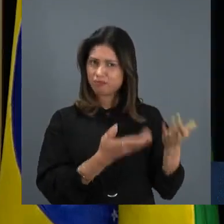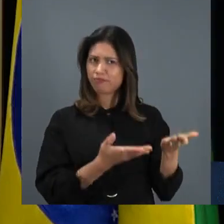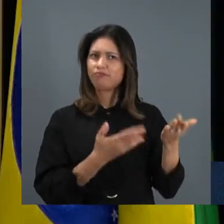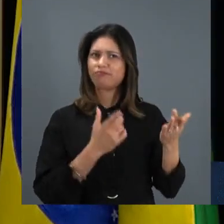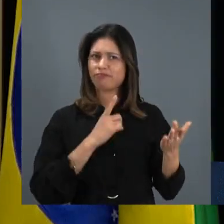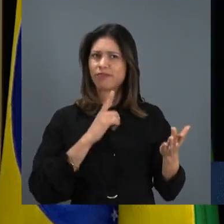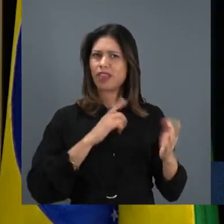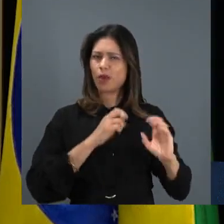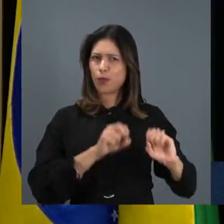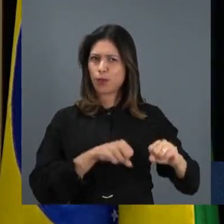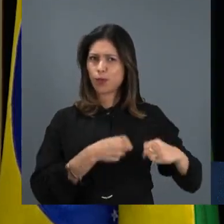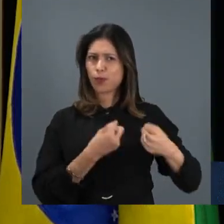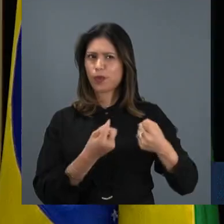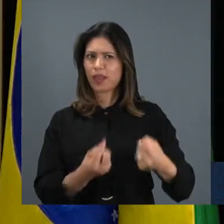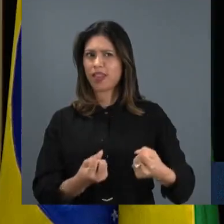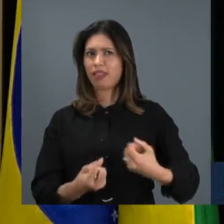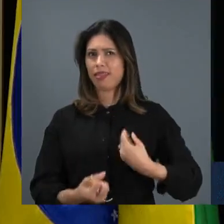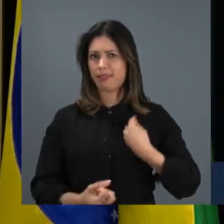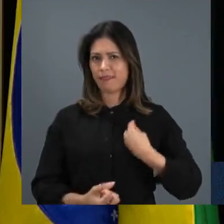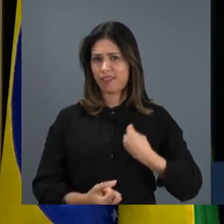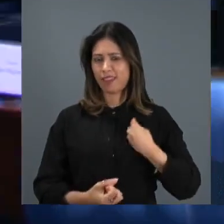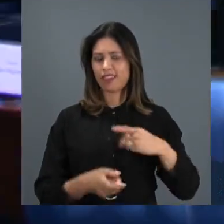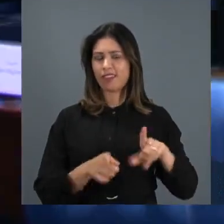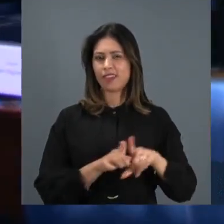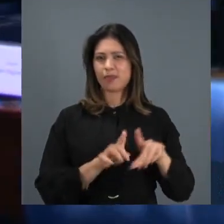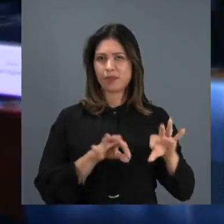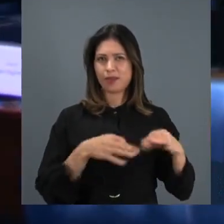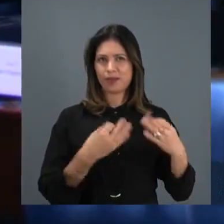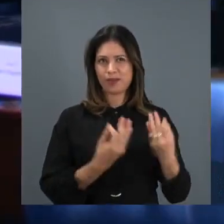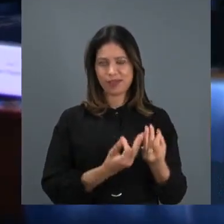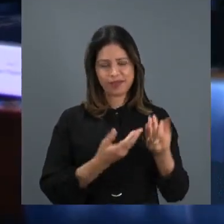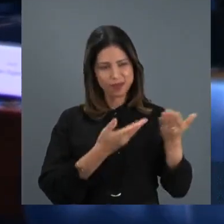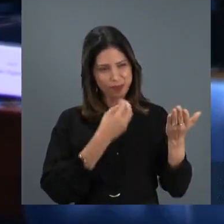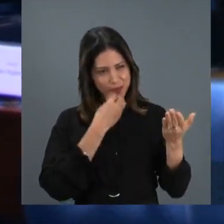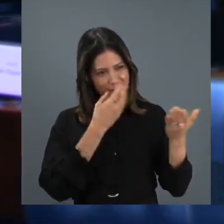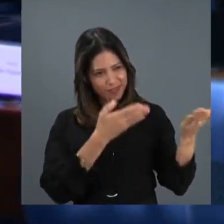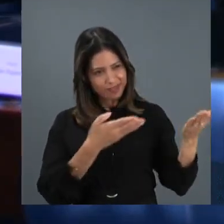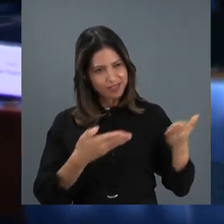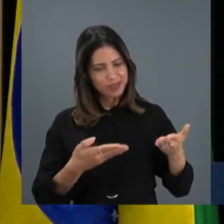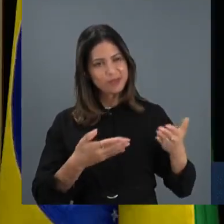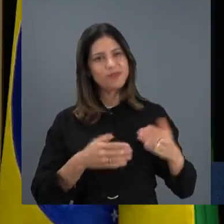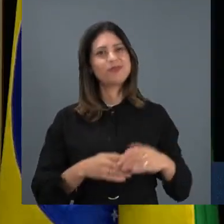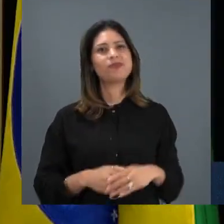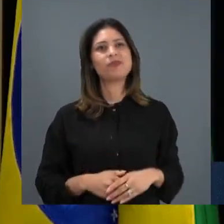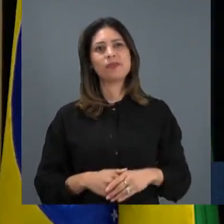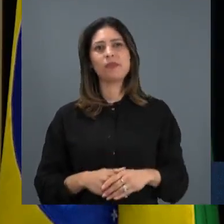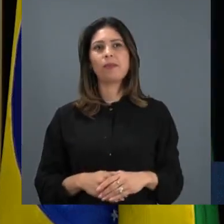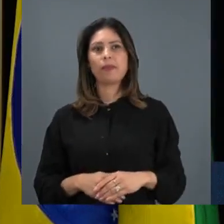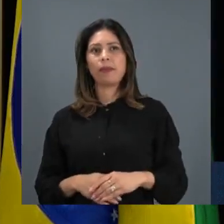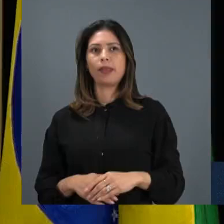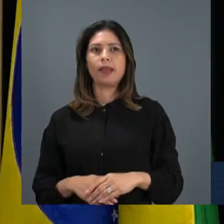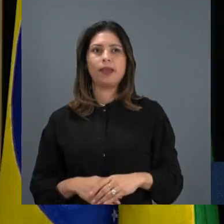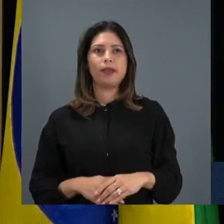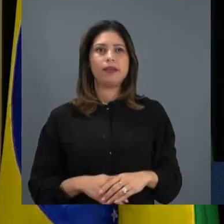da família, que muito me honra com a sua presença aqui no Senado. Seja bem-vindo. Senhor